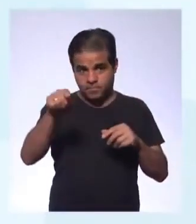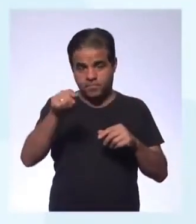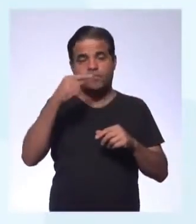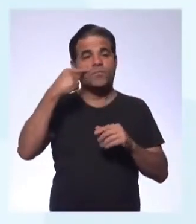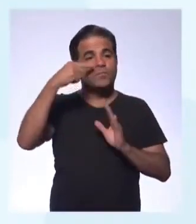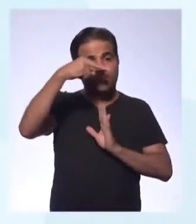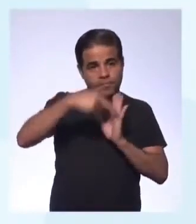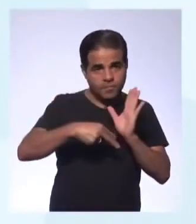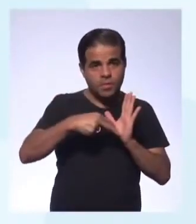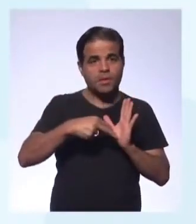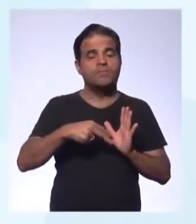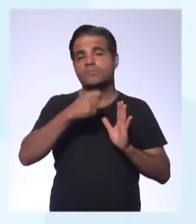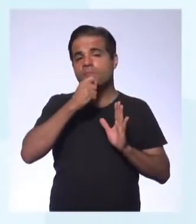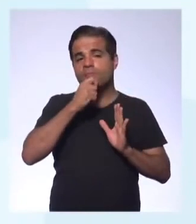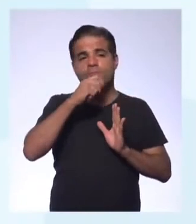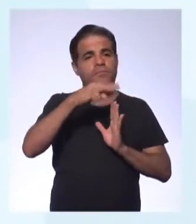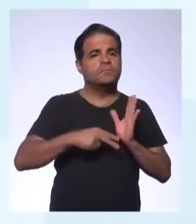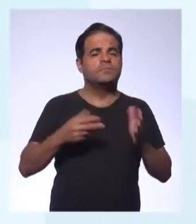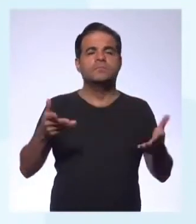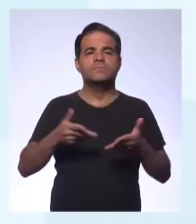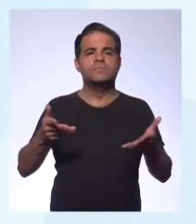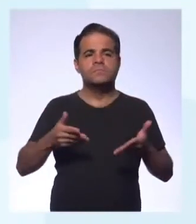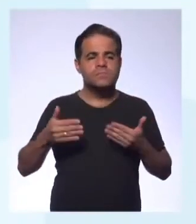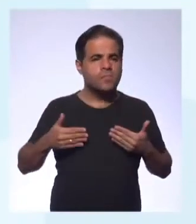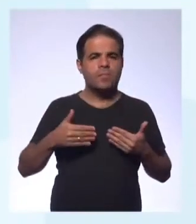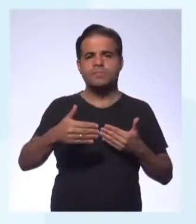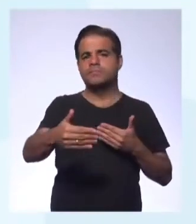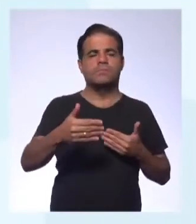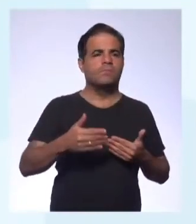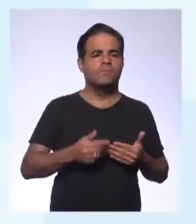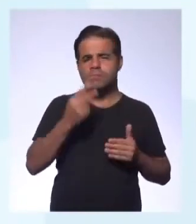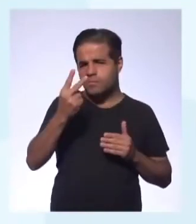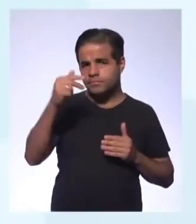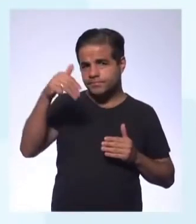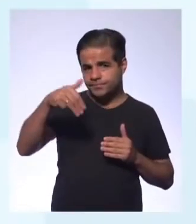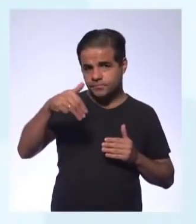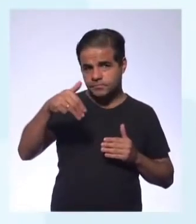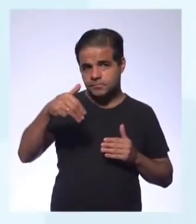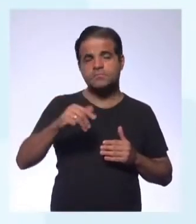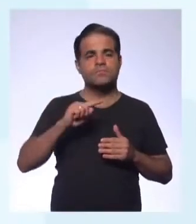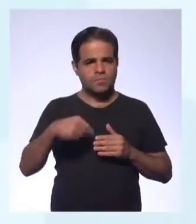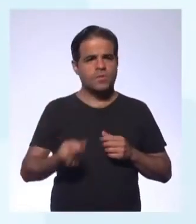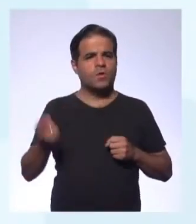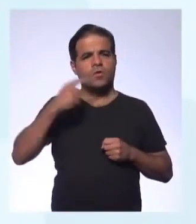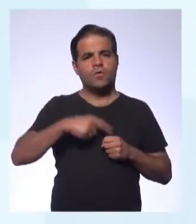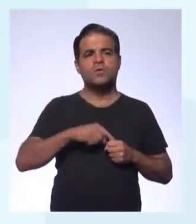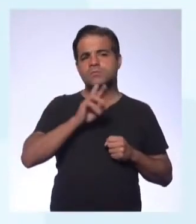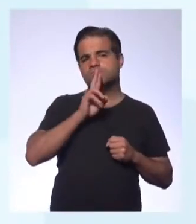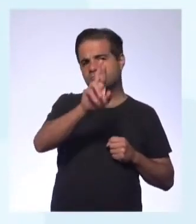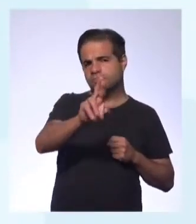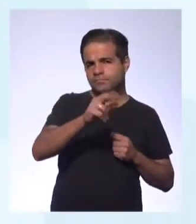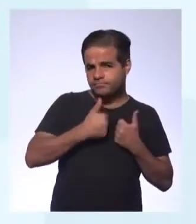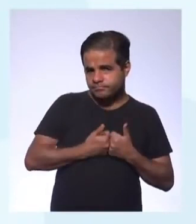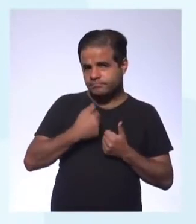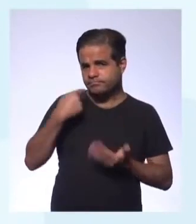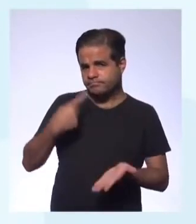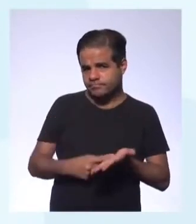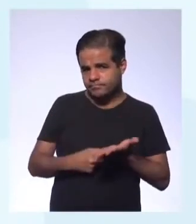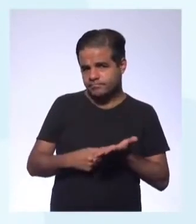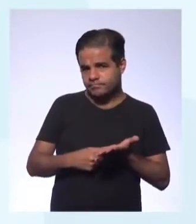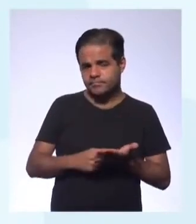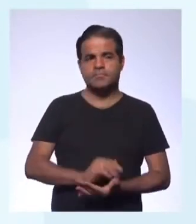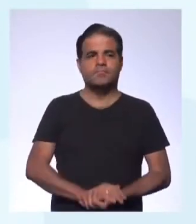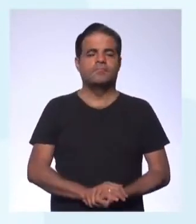está bem? Eu não vou ler a questão, mas eu vou deixar aqui 2 minutos, aí a gente já volta com a resposta, está bem? Vamos